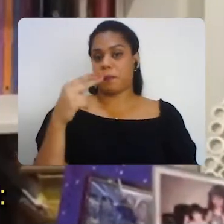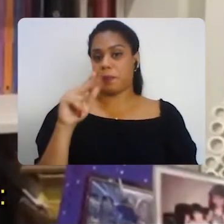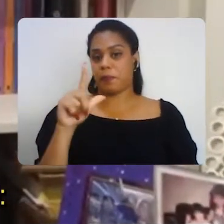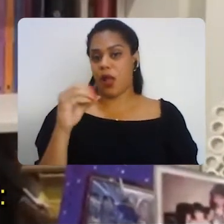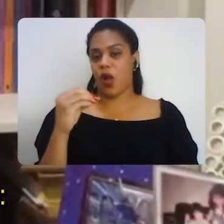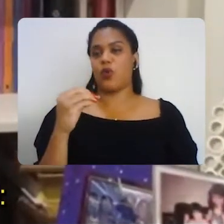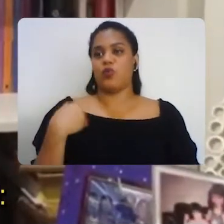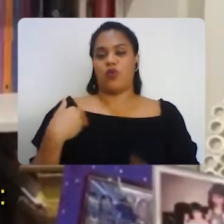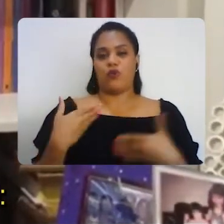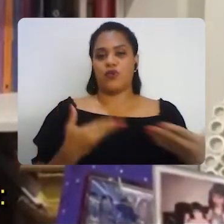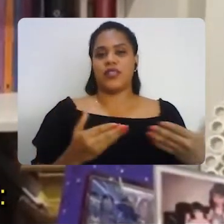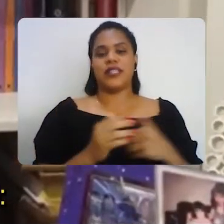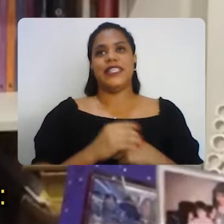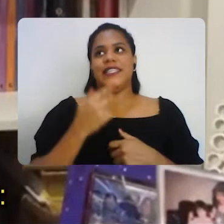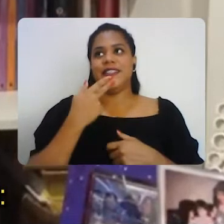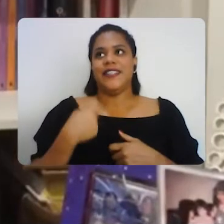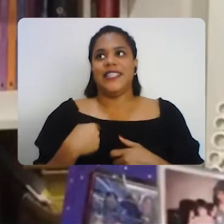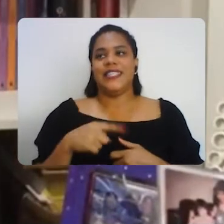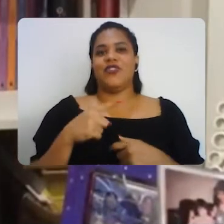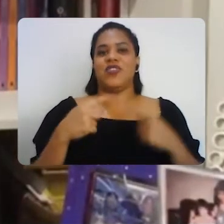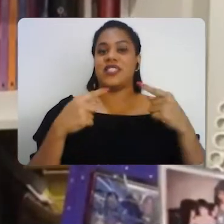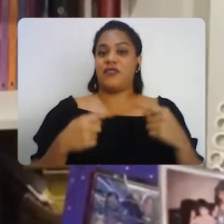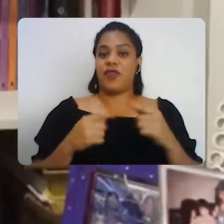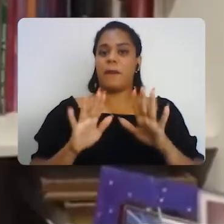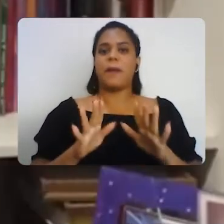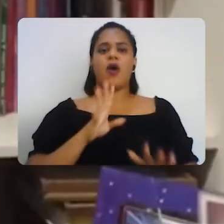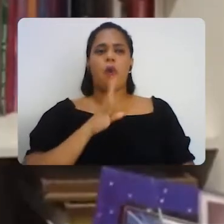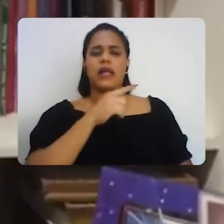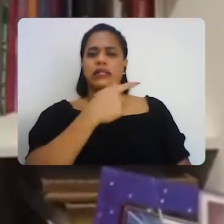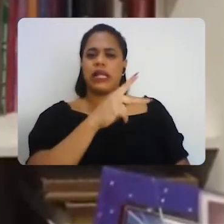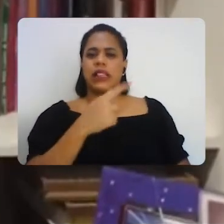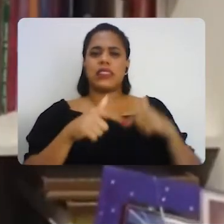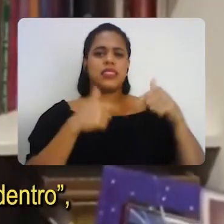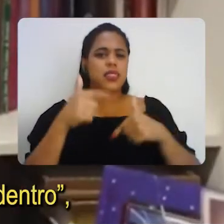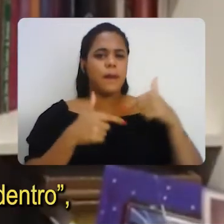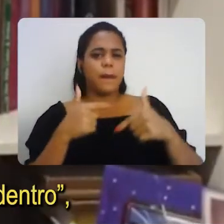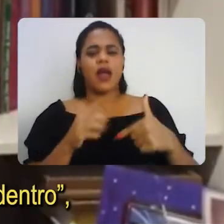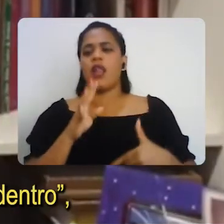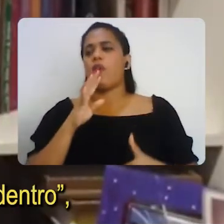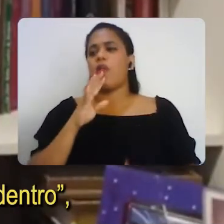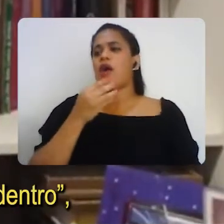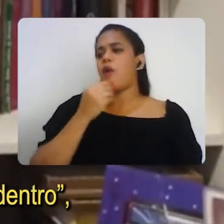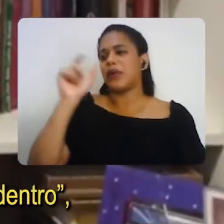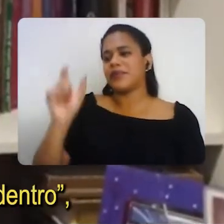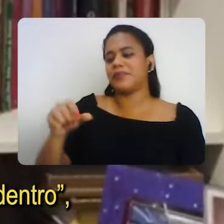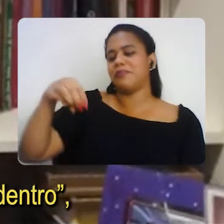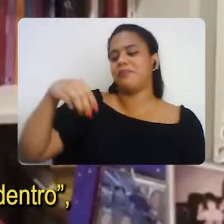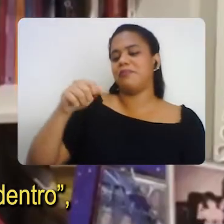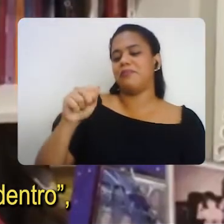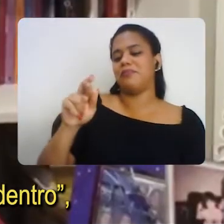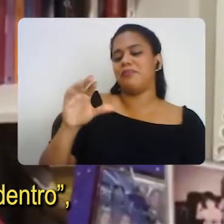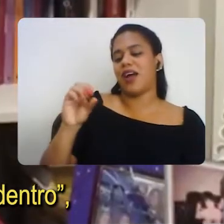chamou para fazer parte da equipe, eu falei, eita, que desafio grande. Mas já conheci o trabalho dele, conheci a atuação de